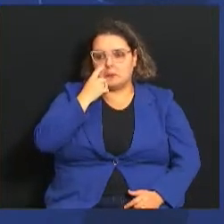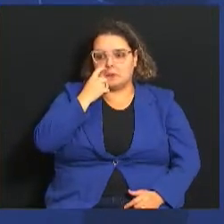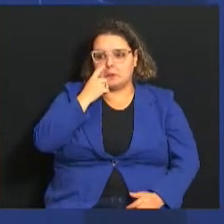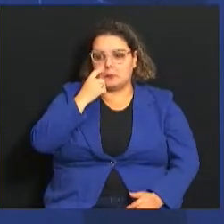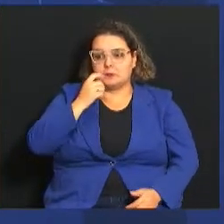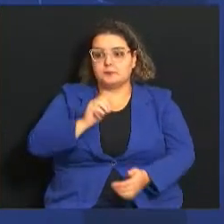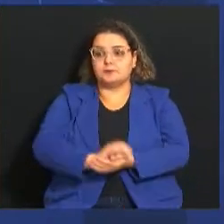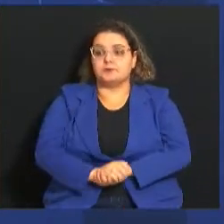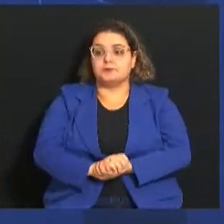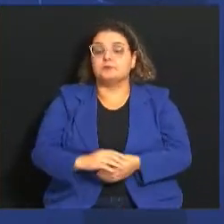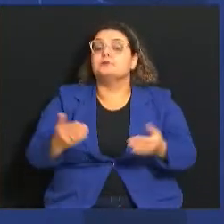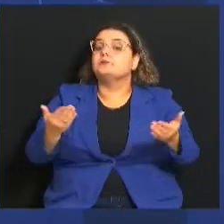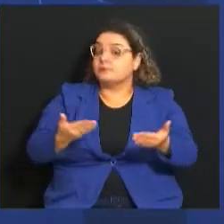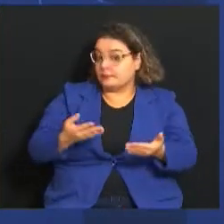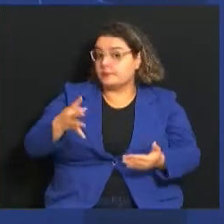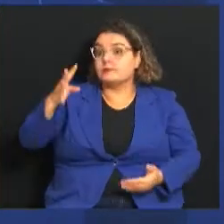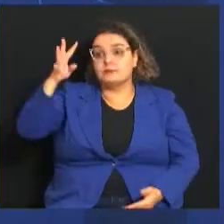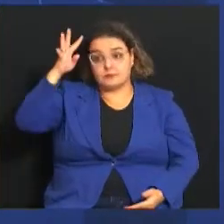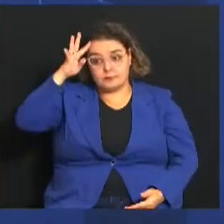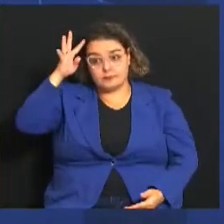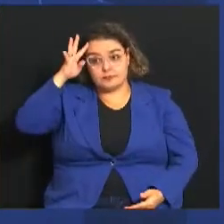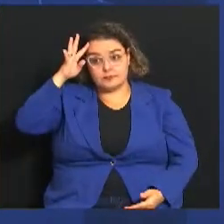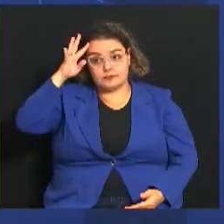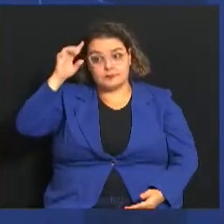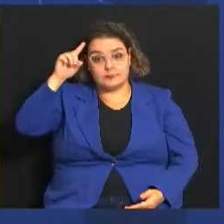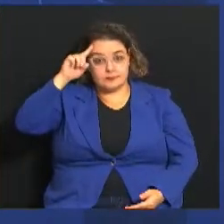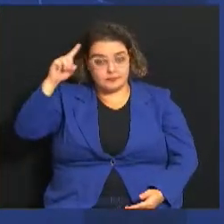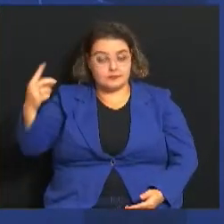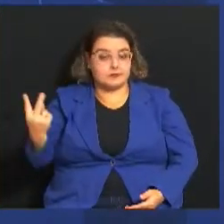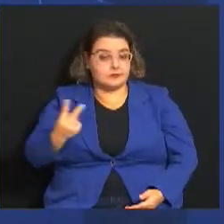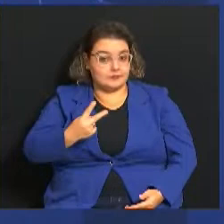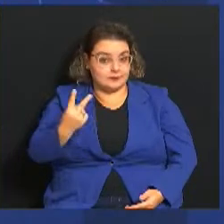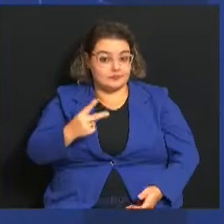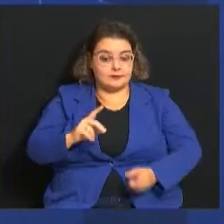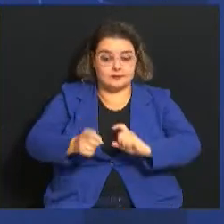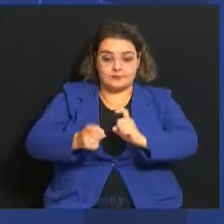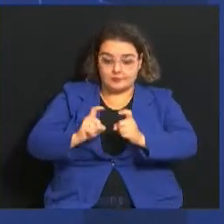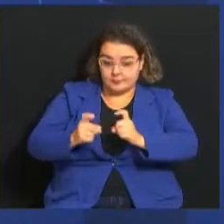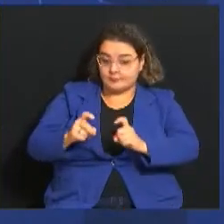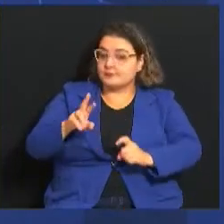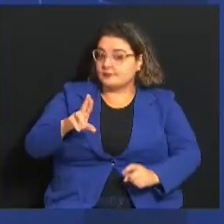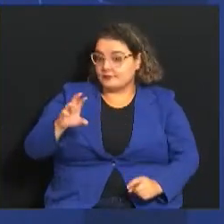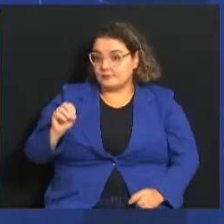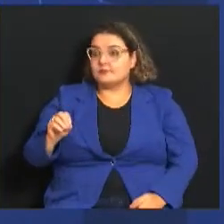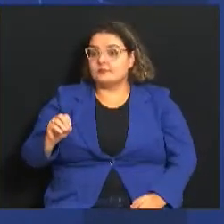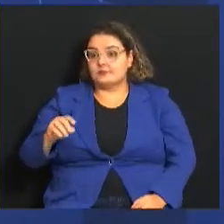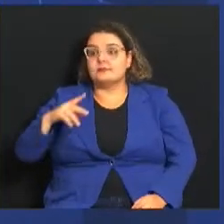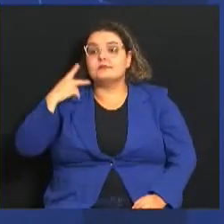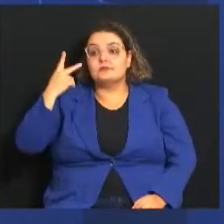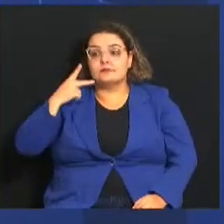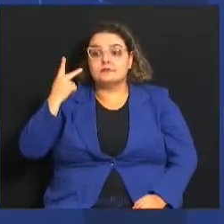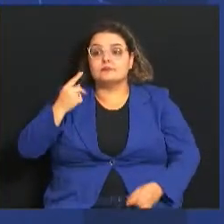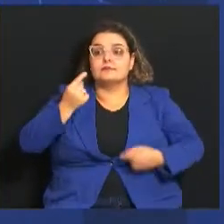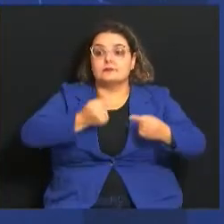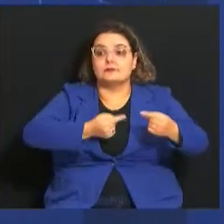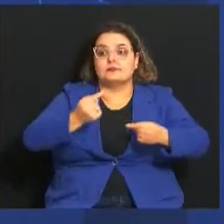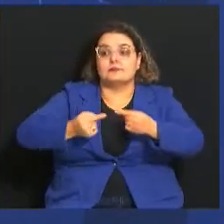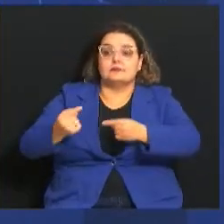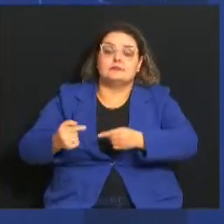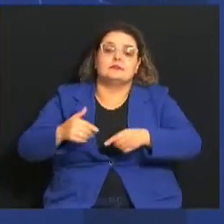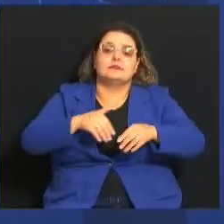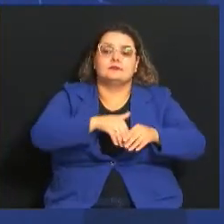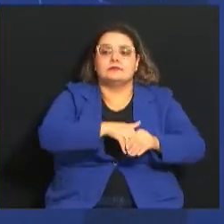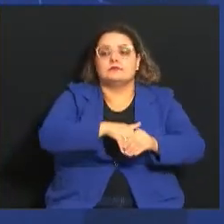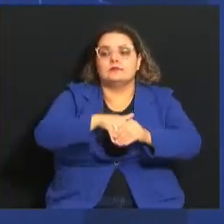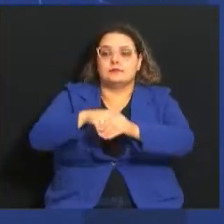E hoje é quarta-feira, dia da segunda reunião ordinária. Os vereadores vão discutir e votar